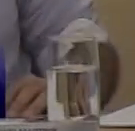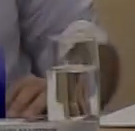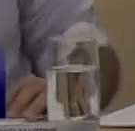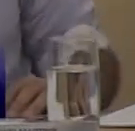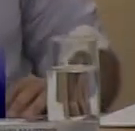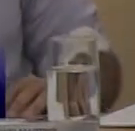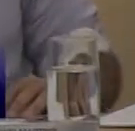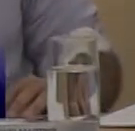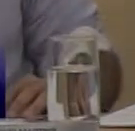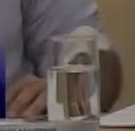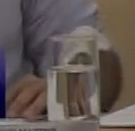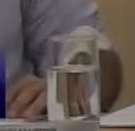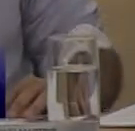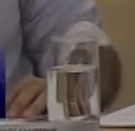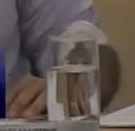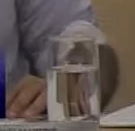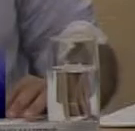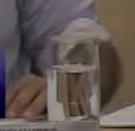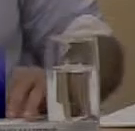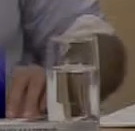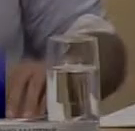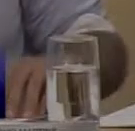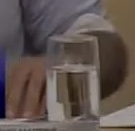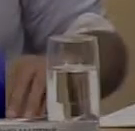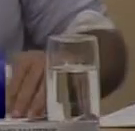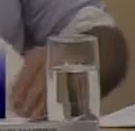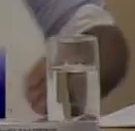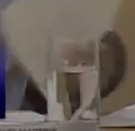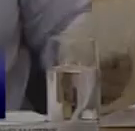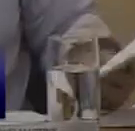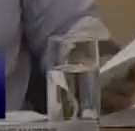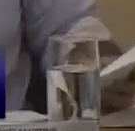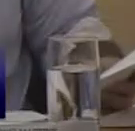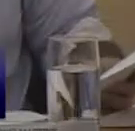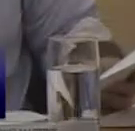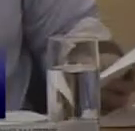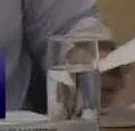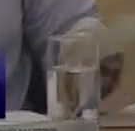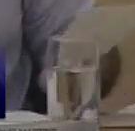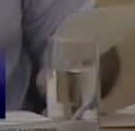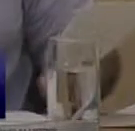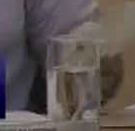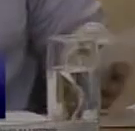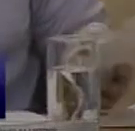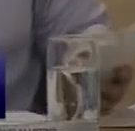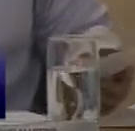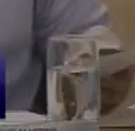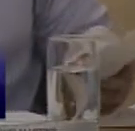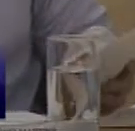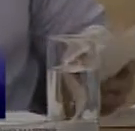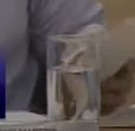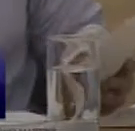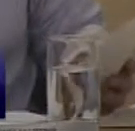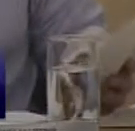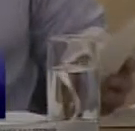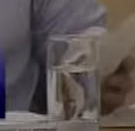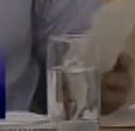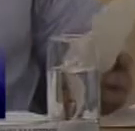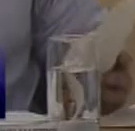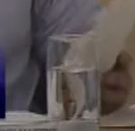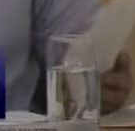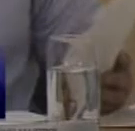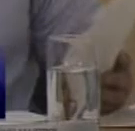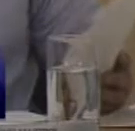rua para a rua 13 do residencial Terras de Limeira. Ocorre que o projeto do item 7, de autoria do vereador Sidney